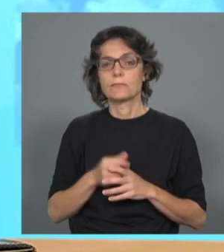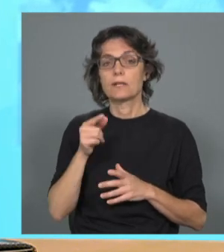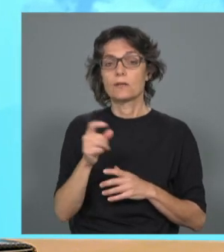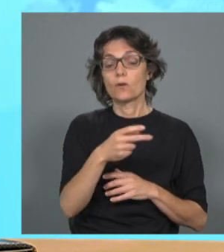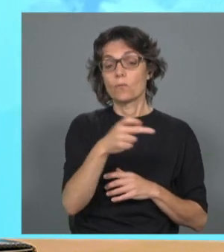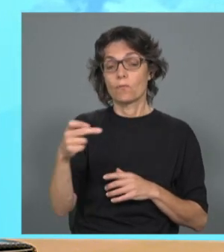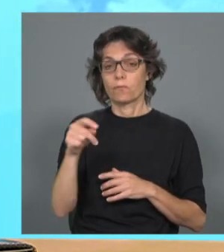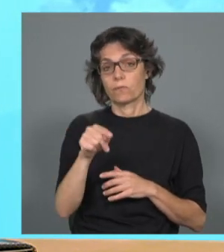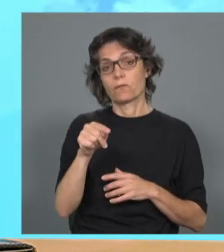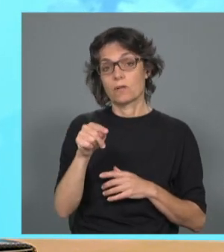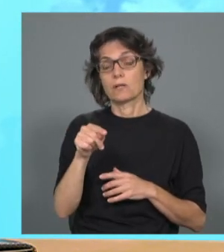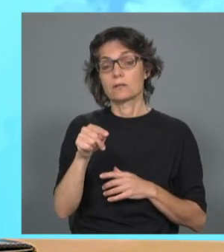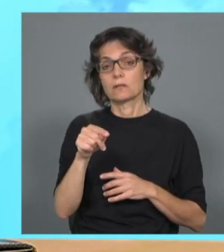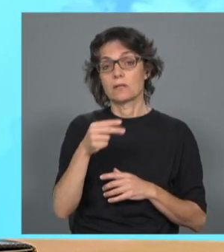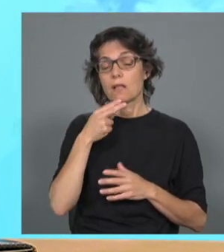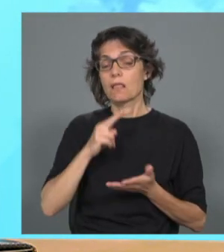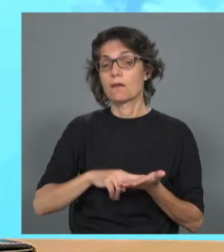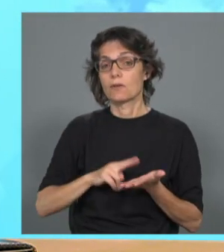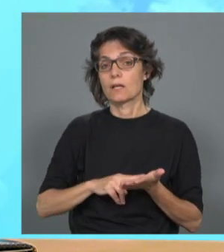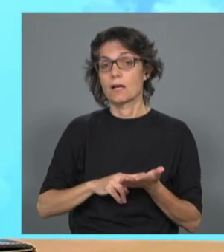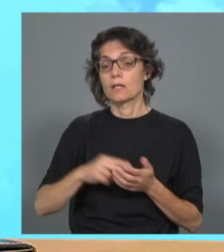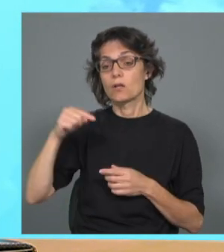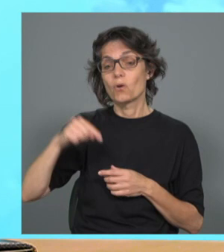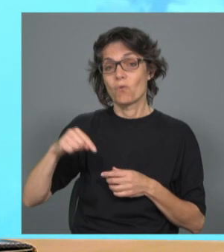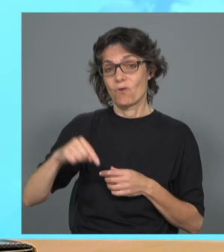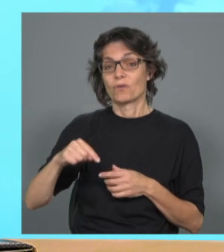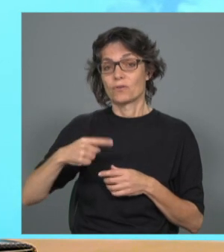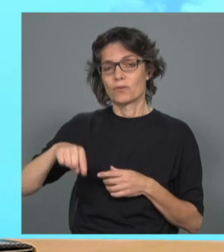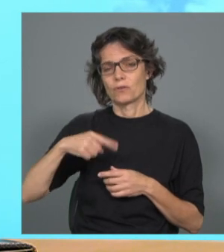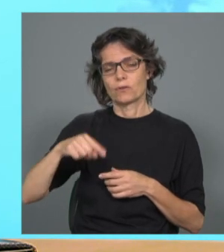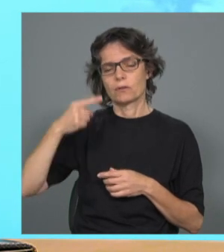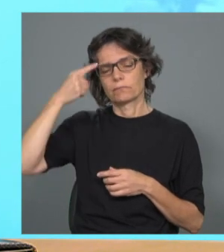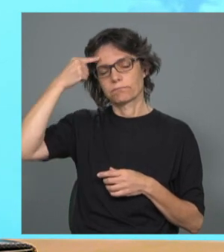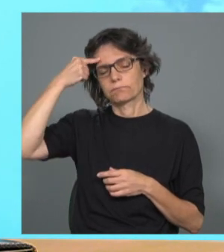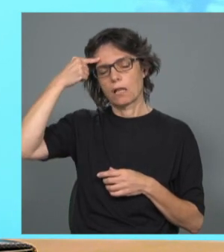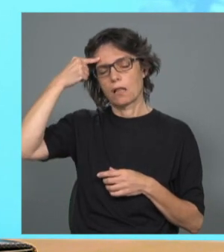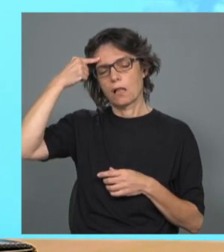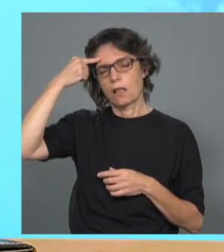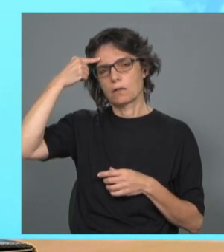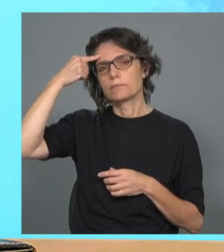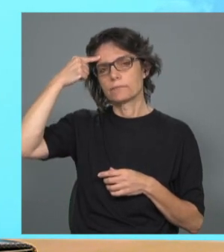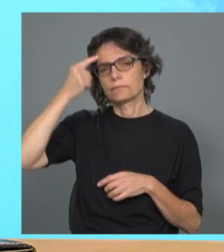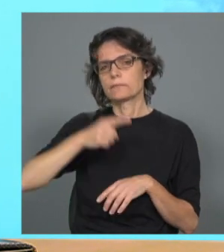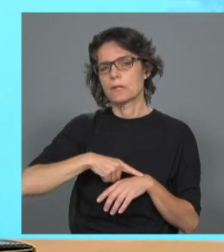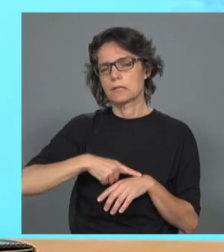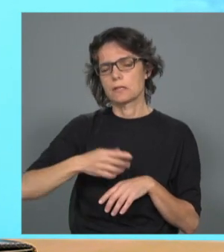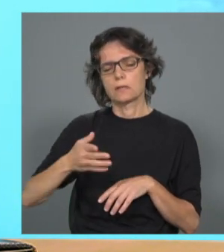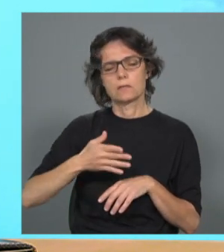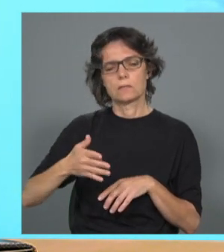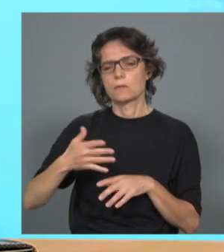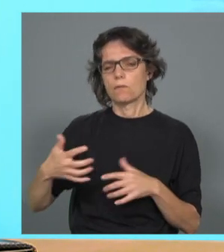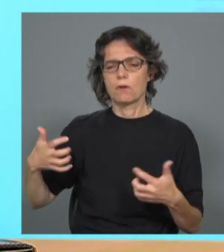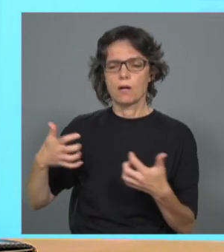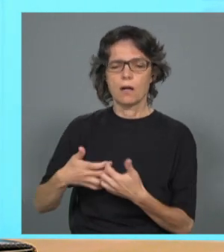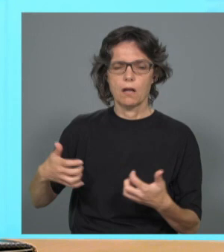frases, das expressões que nos dias de hoje mais devemos sublinhar, precisamente nestes tempos tão complexos de guerra,